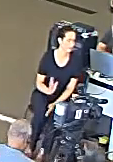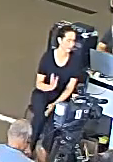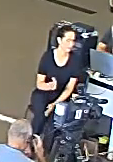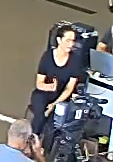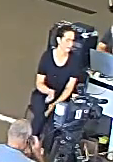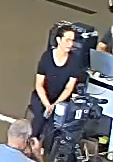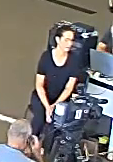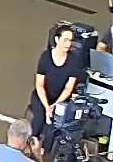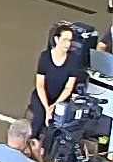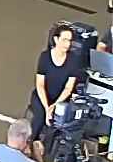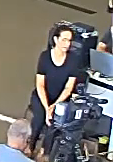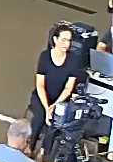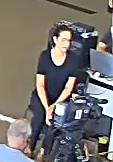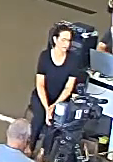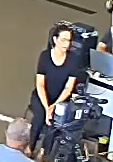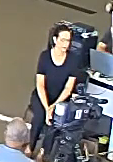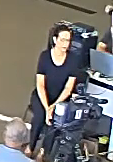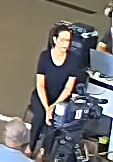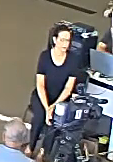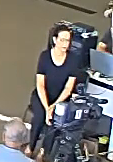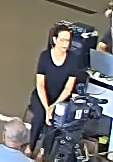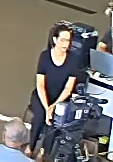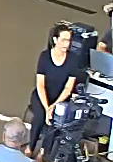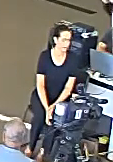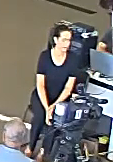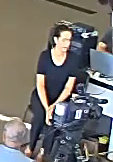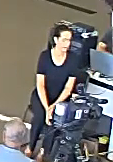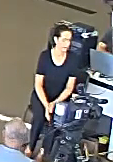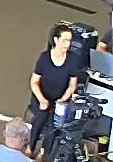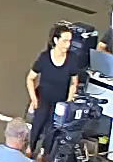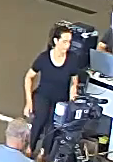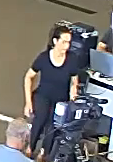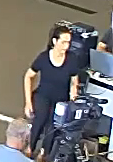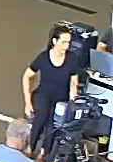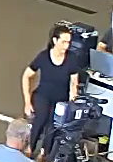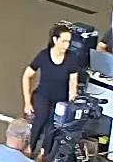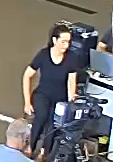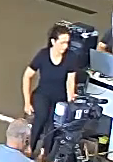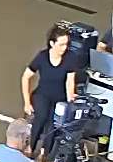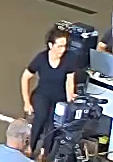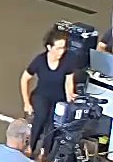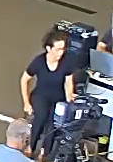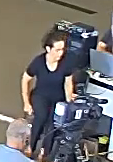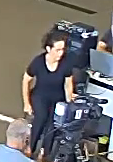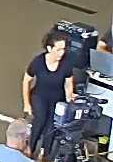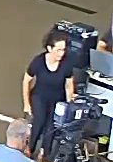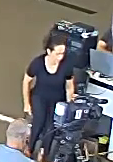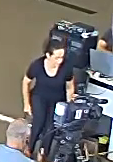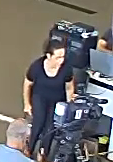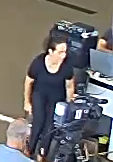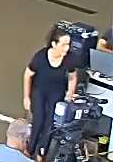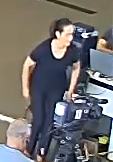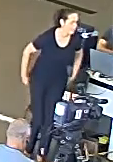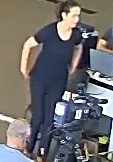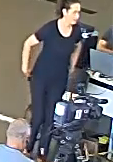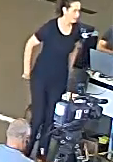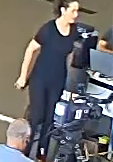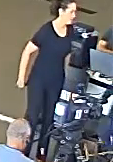não conhecemos aqui eu vi história por exemplo de ex-alunas nossas quando eu era diretor que um